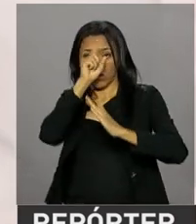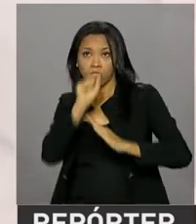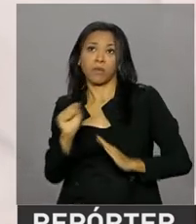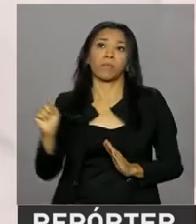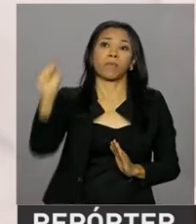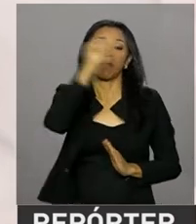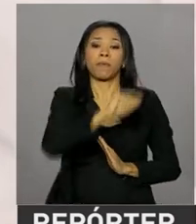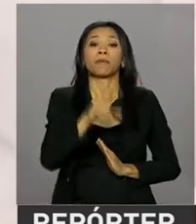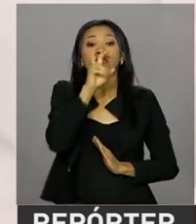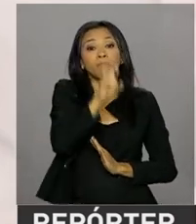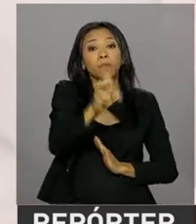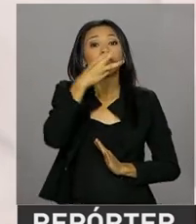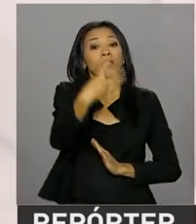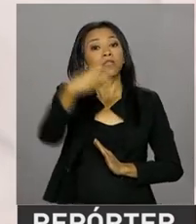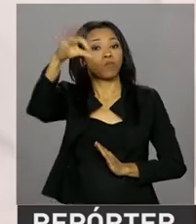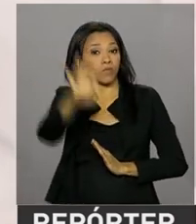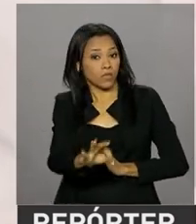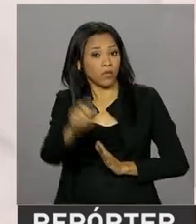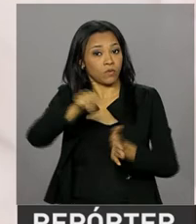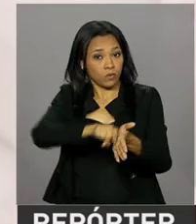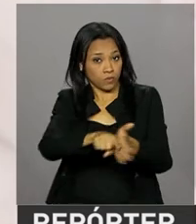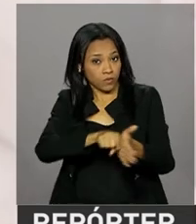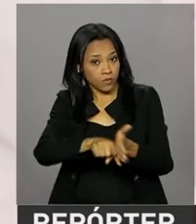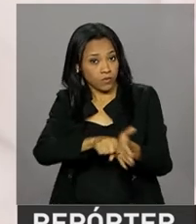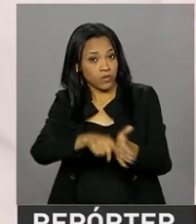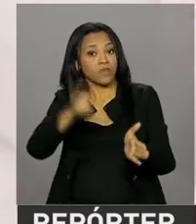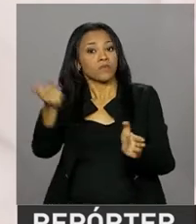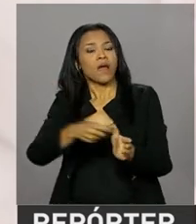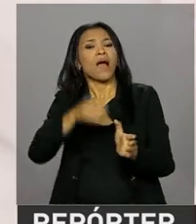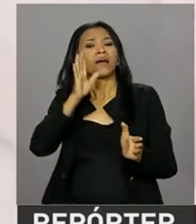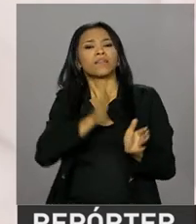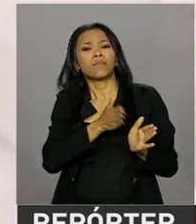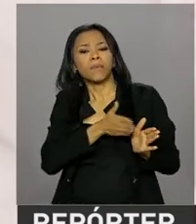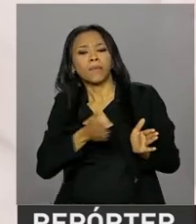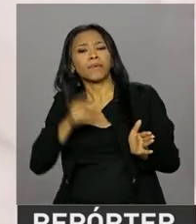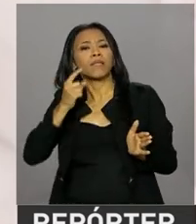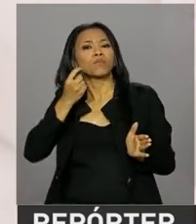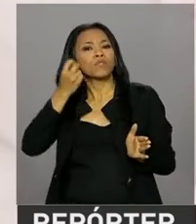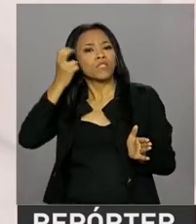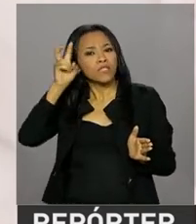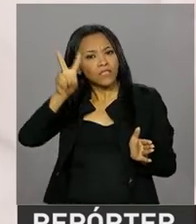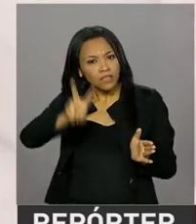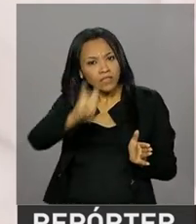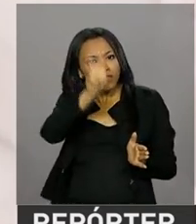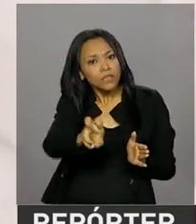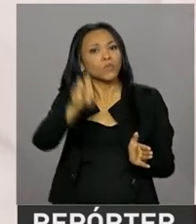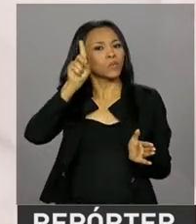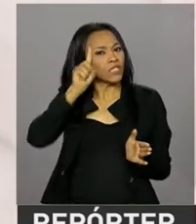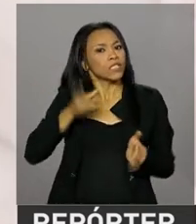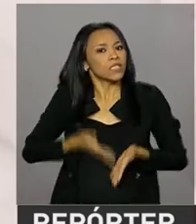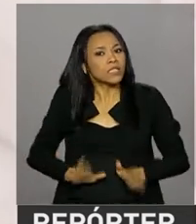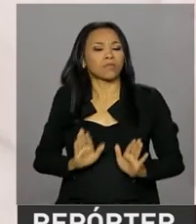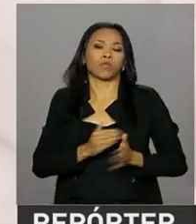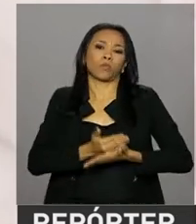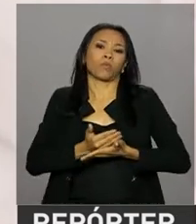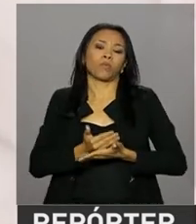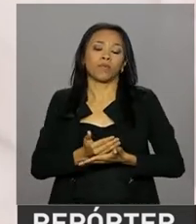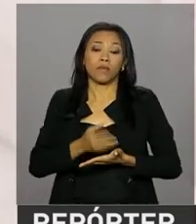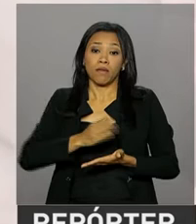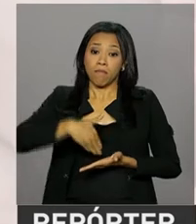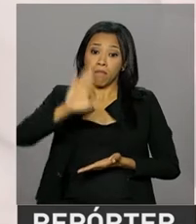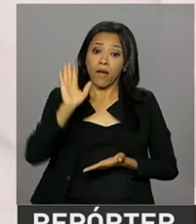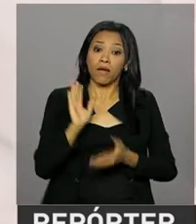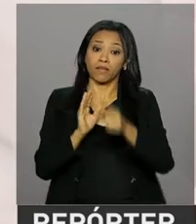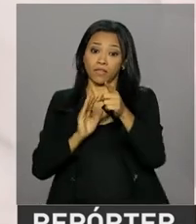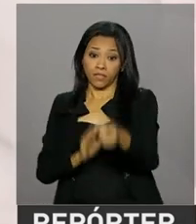53% dos exames foram feitos até o quinto dia de vida do bebê. Mais de 83% das